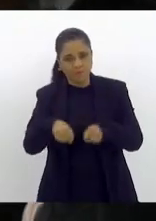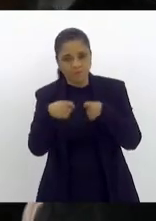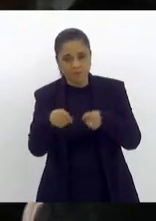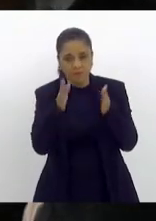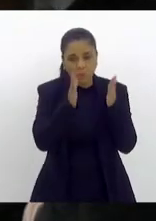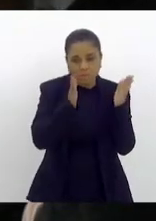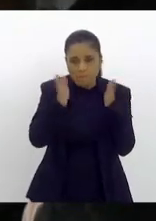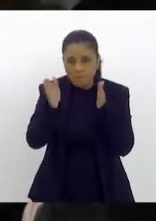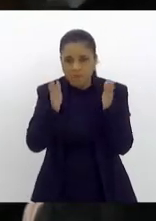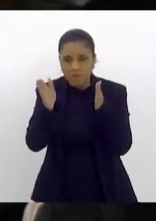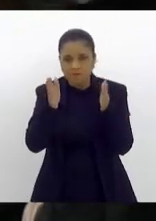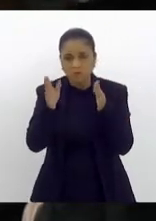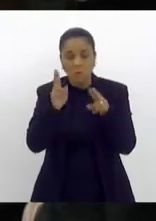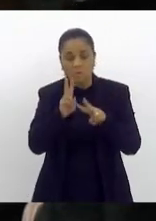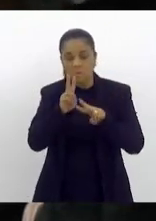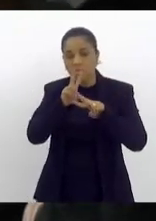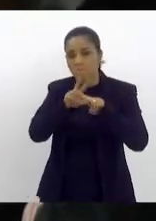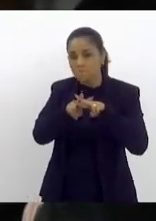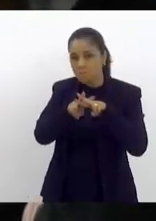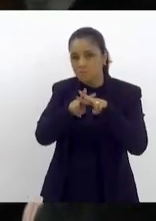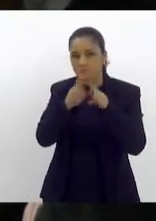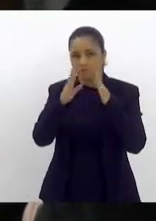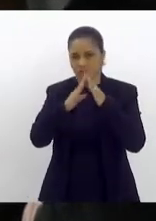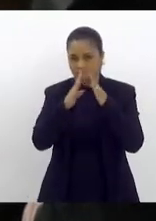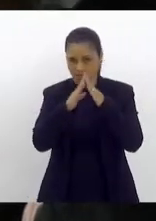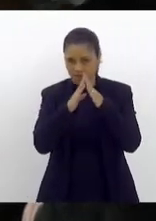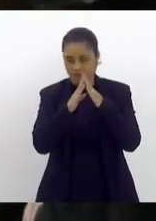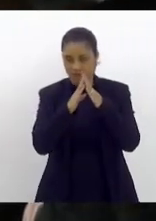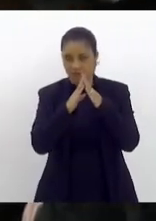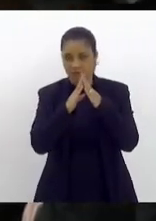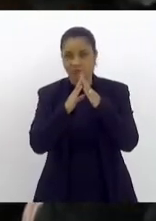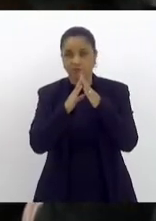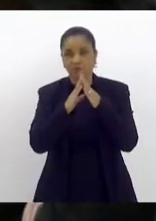período, ficar preso dentro de casa